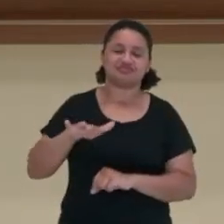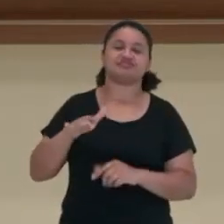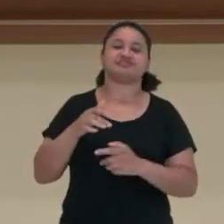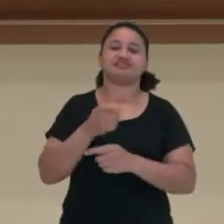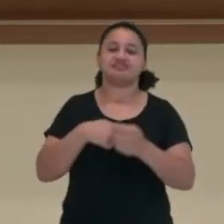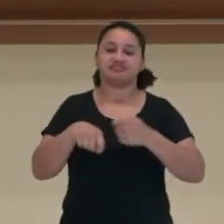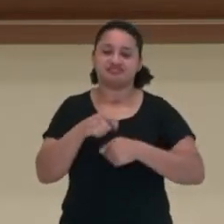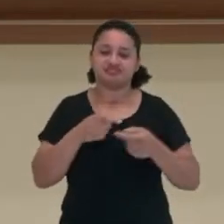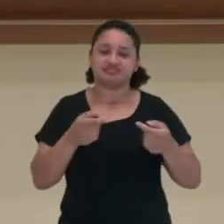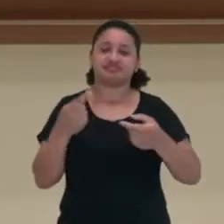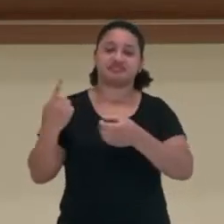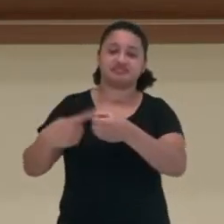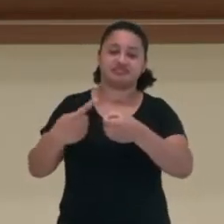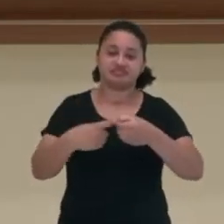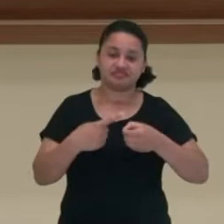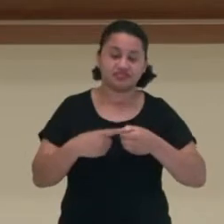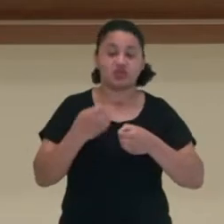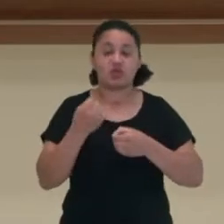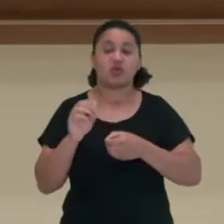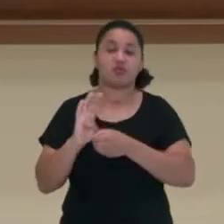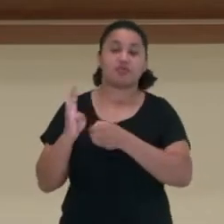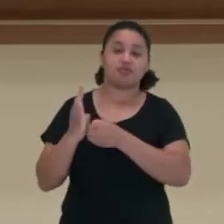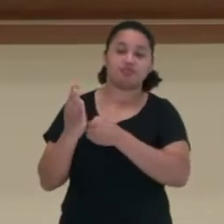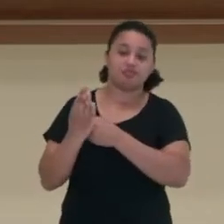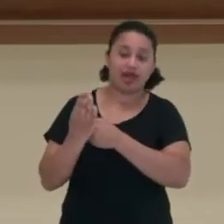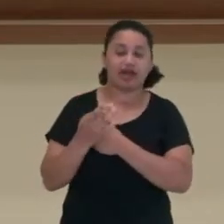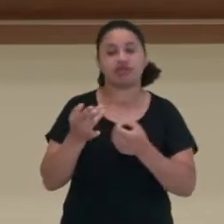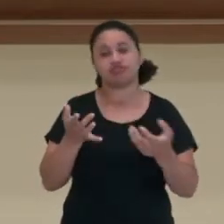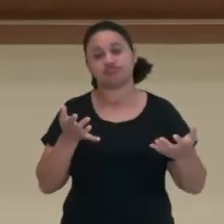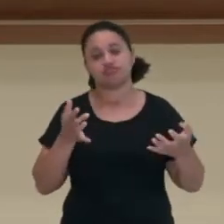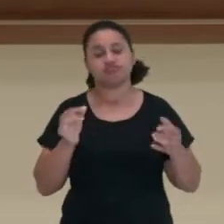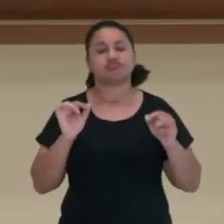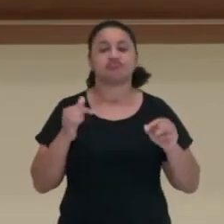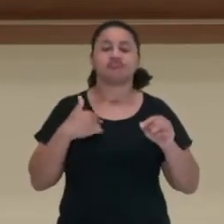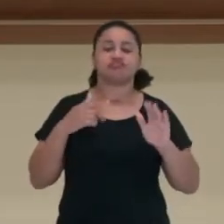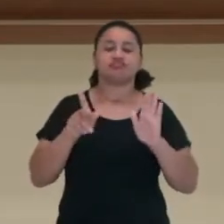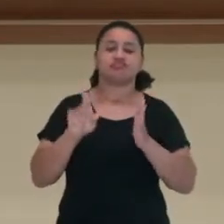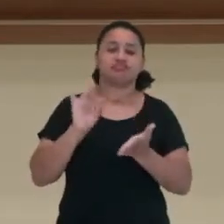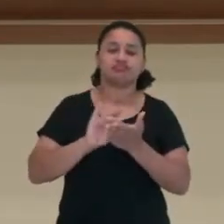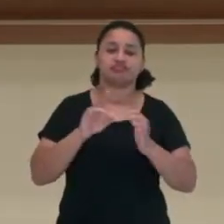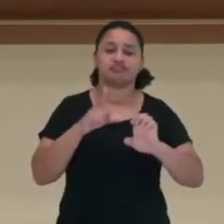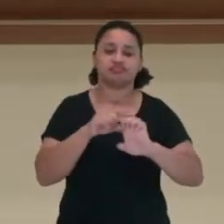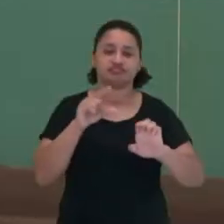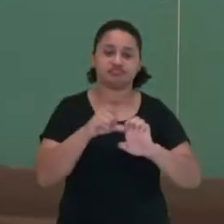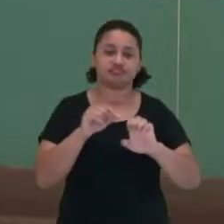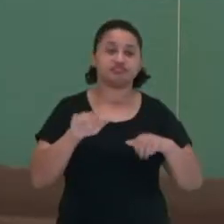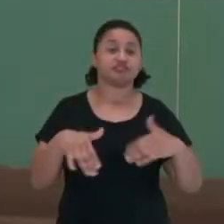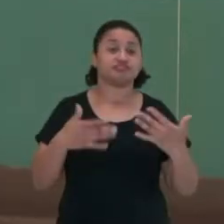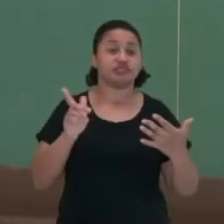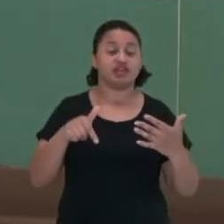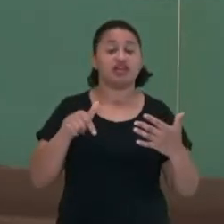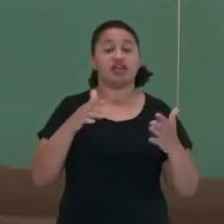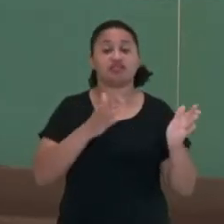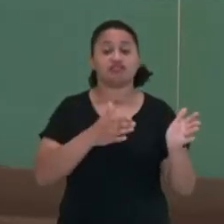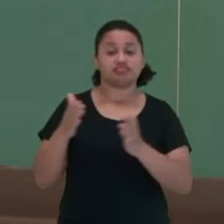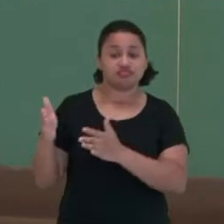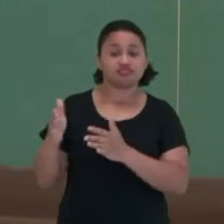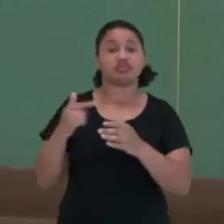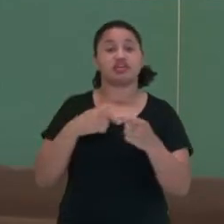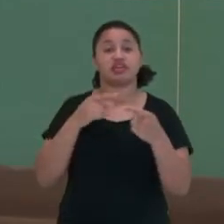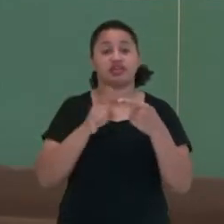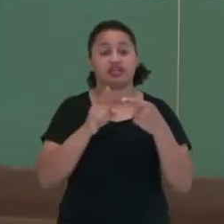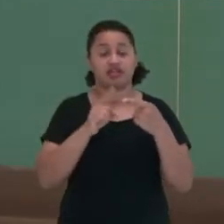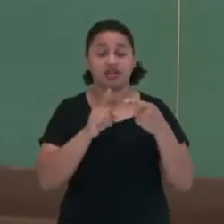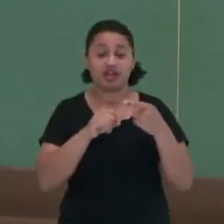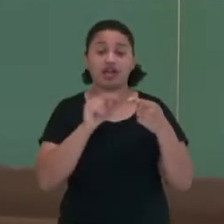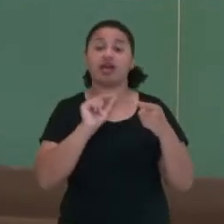dentro daquela cidade ou daquele bairro que ele quer empreender. Essa é uma das etapas, a primeira da etapa,